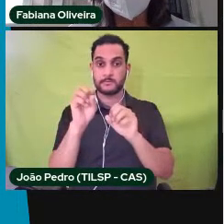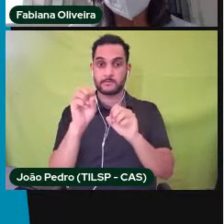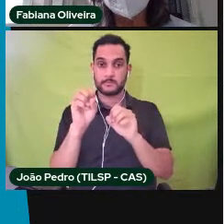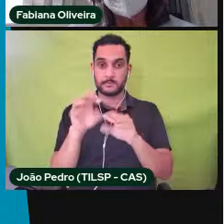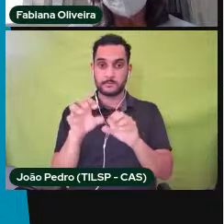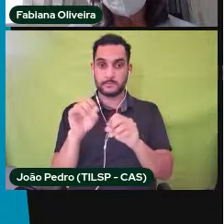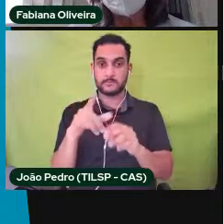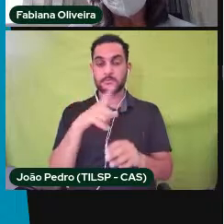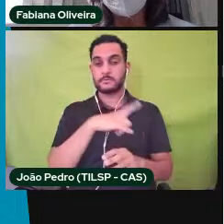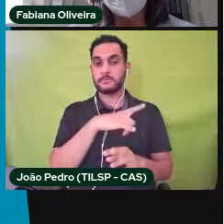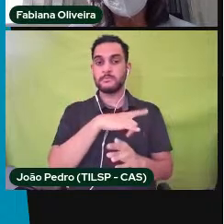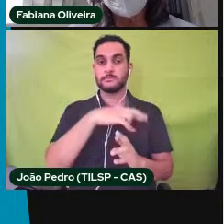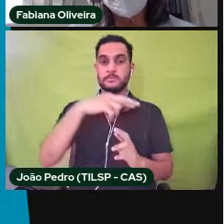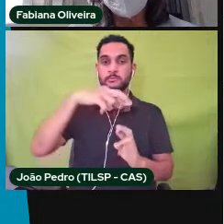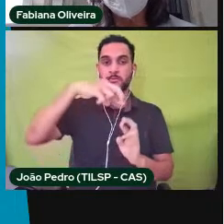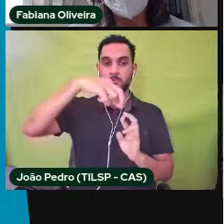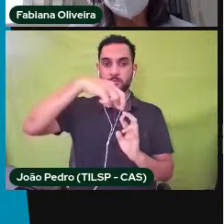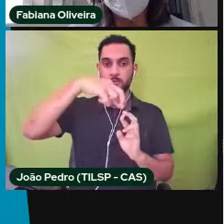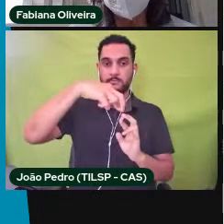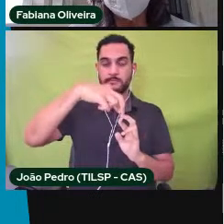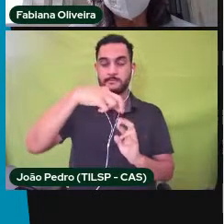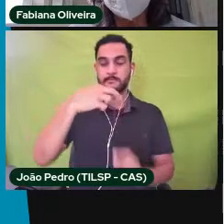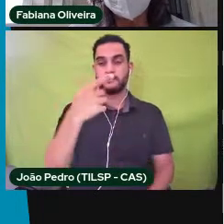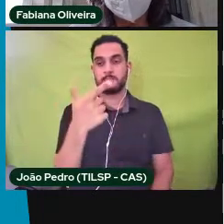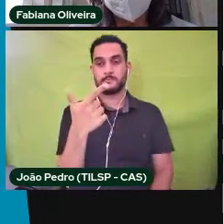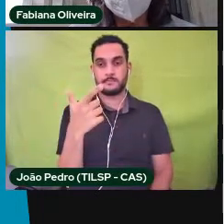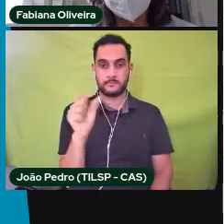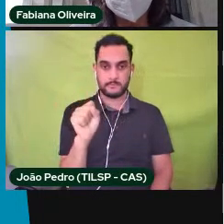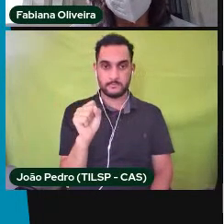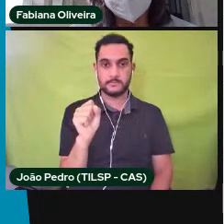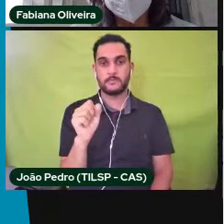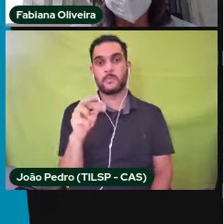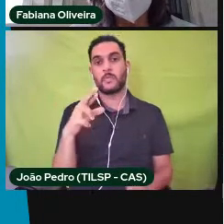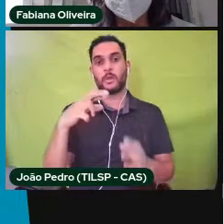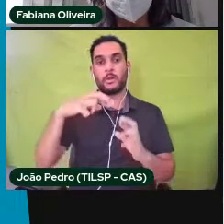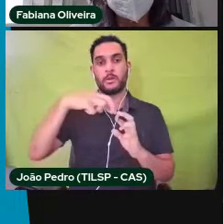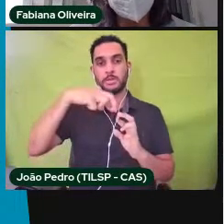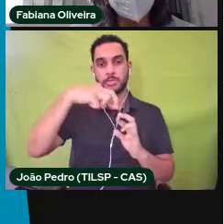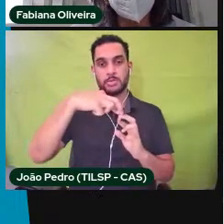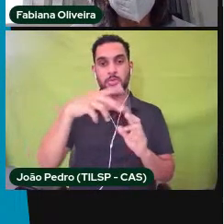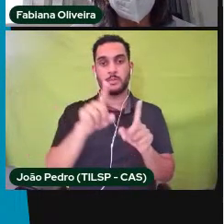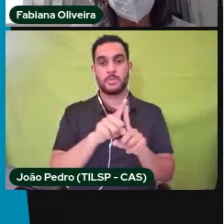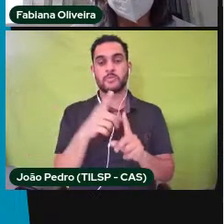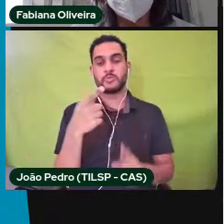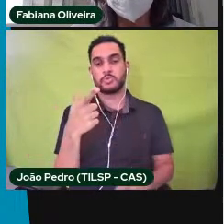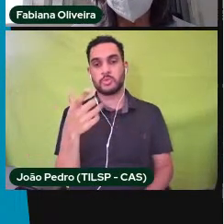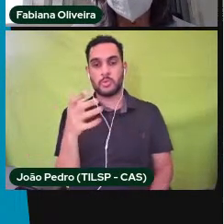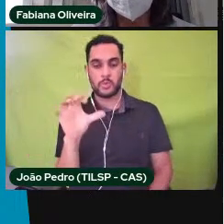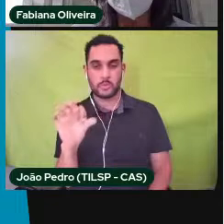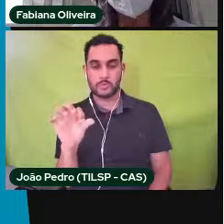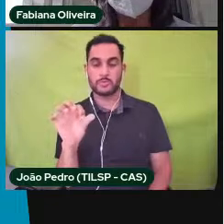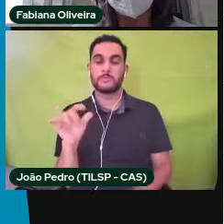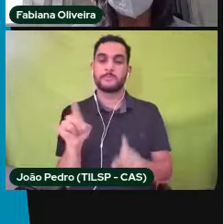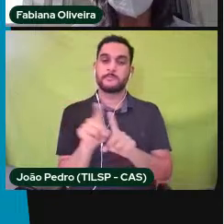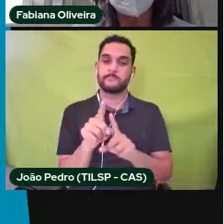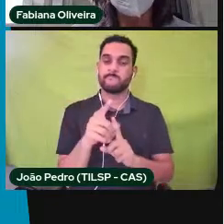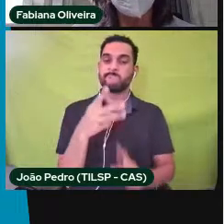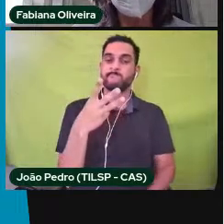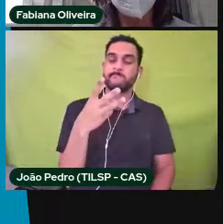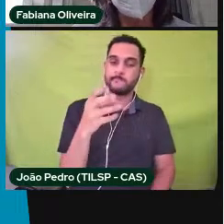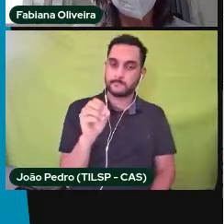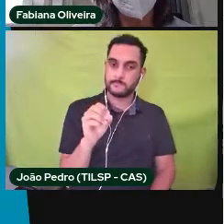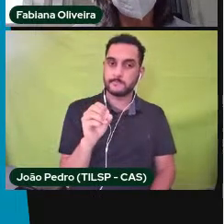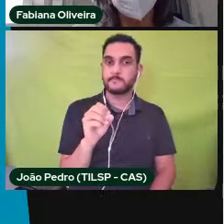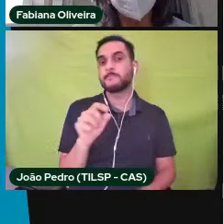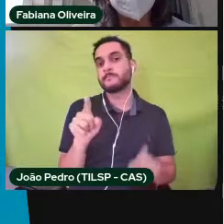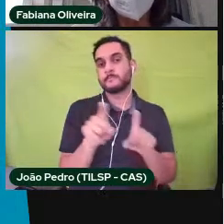28, ela está no artigo 30, 29 e 30, e também está lá no artigo que destaca a